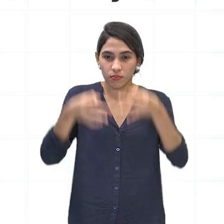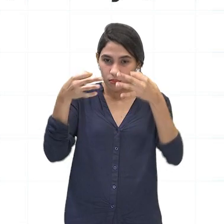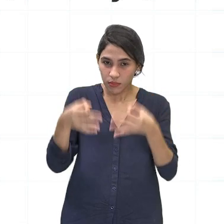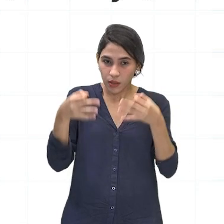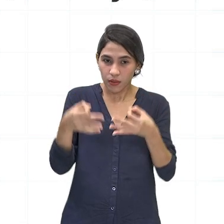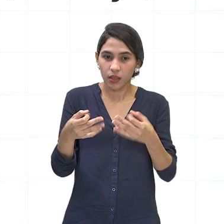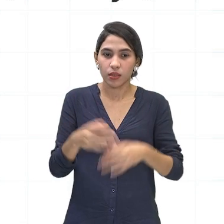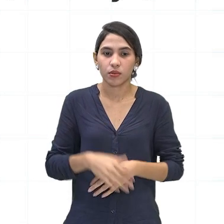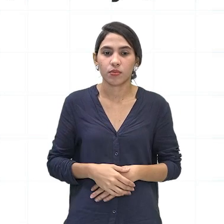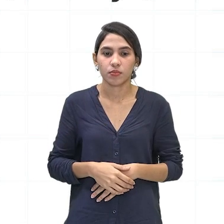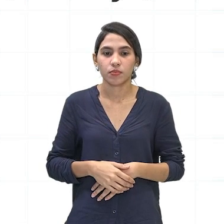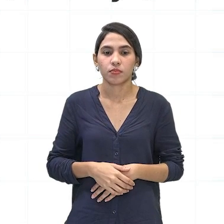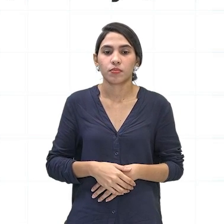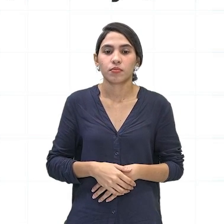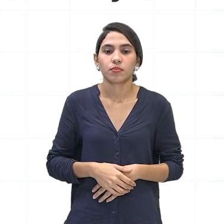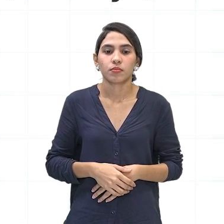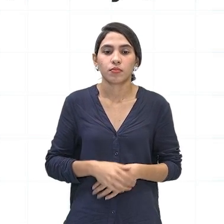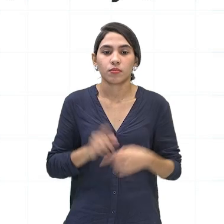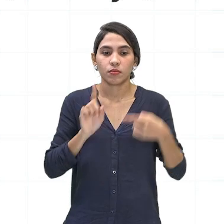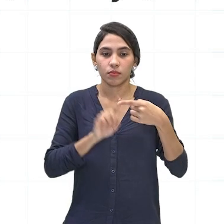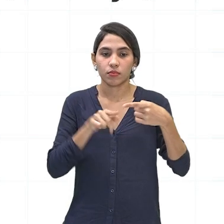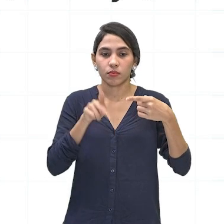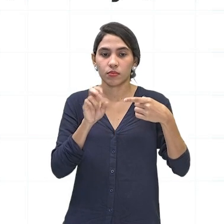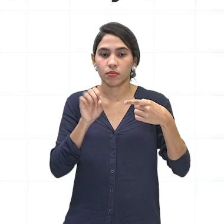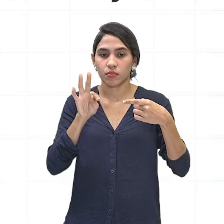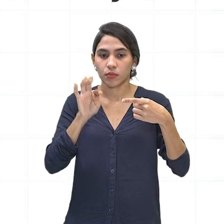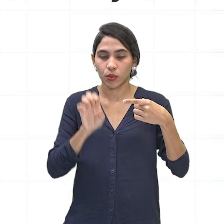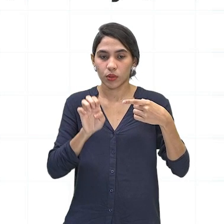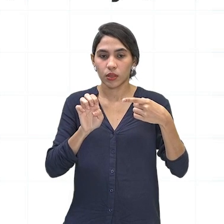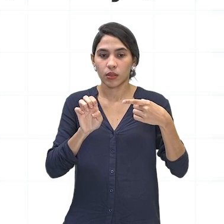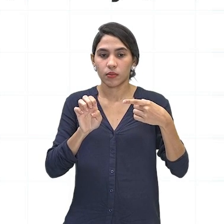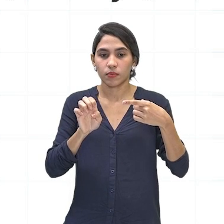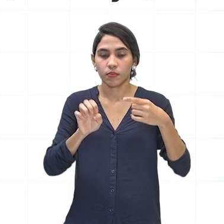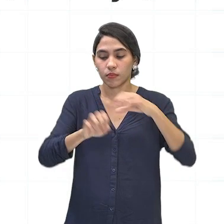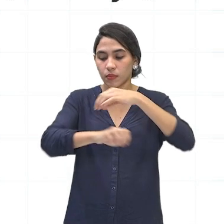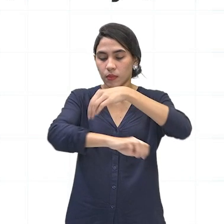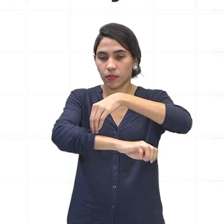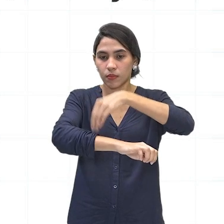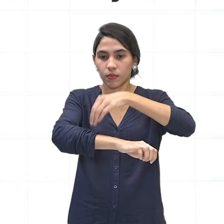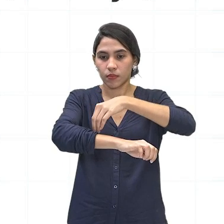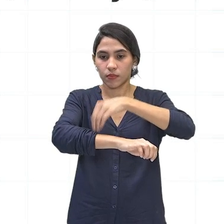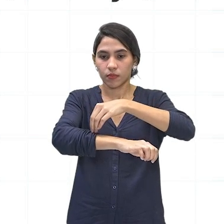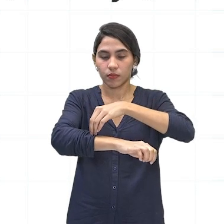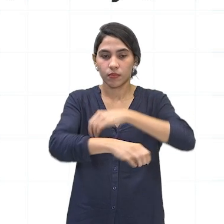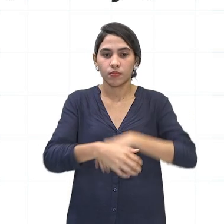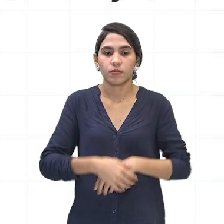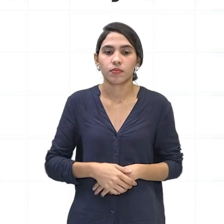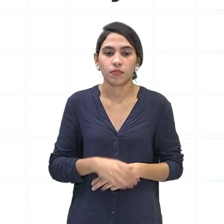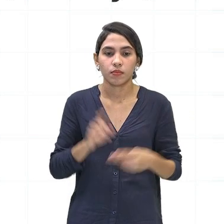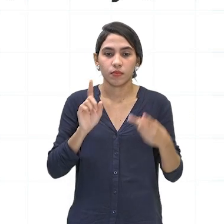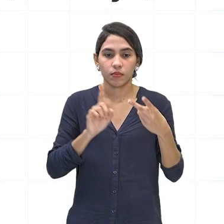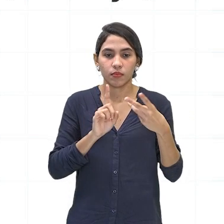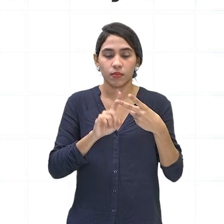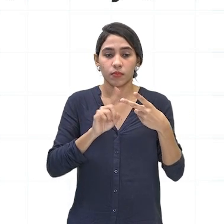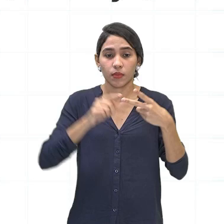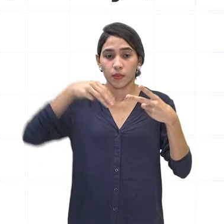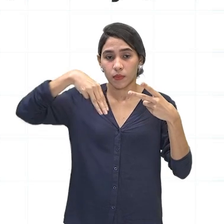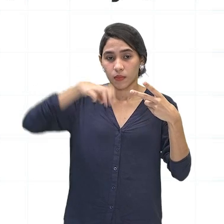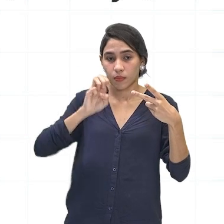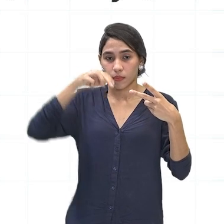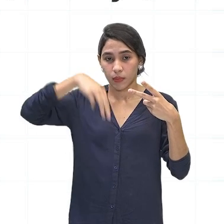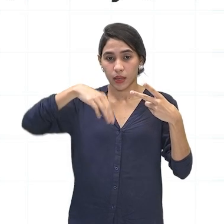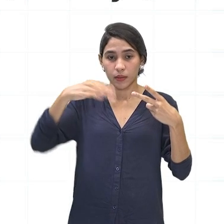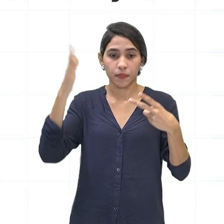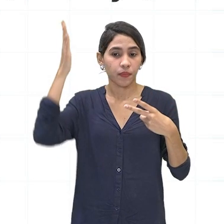os seguintes. Kote, que é o golpe que ele é feito no antebraço. O Men, que é o golpe